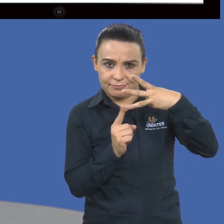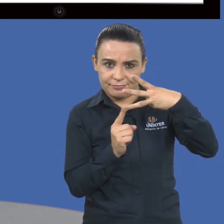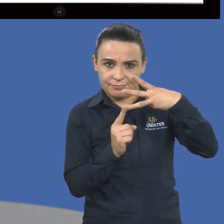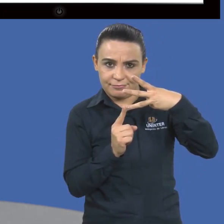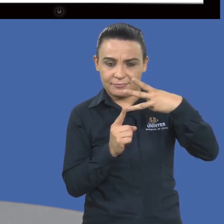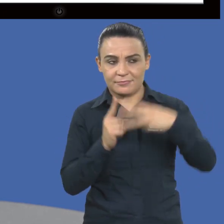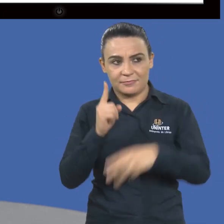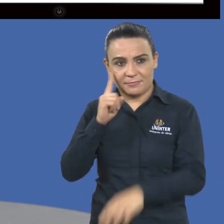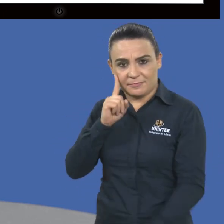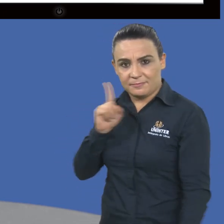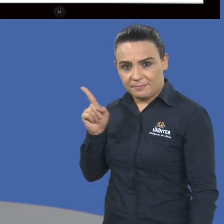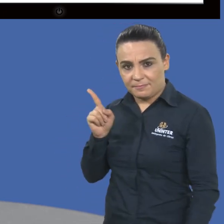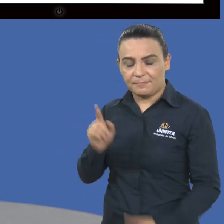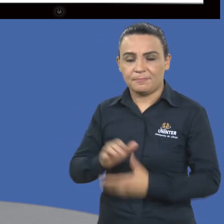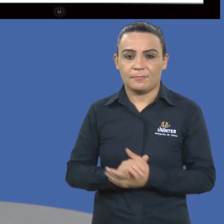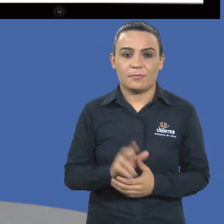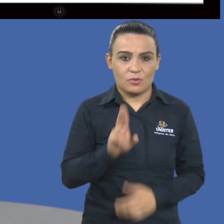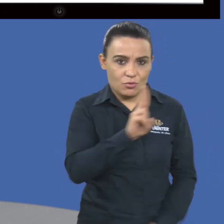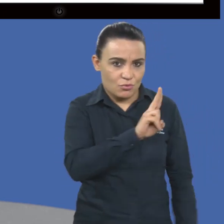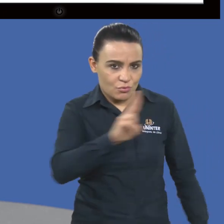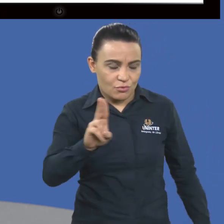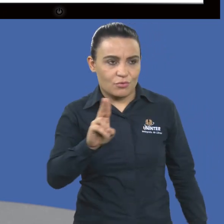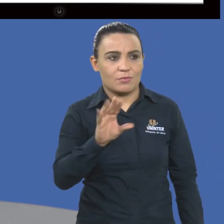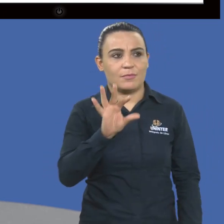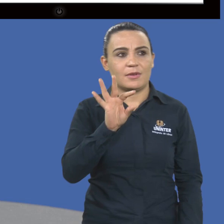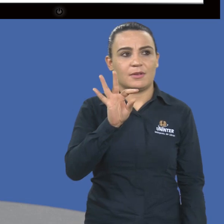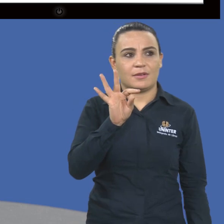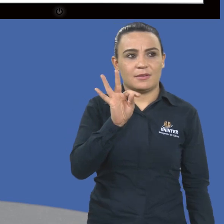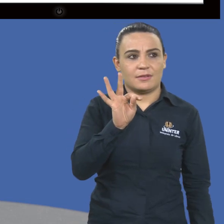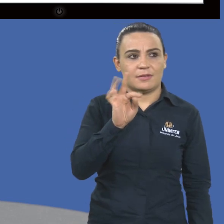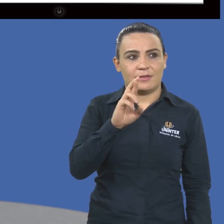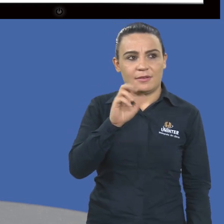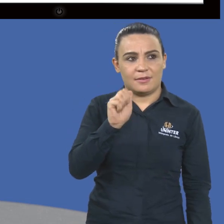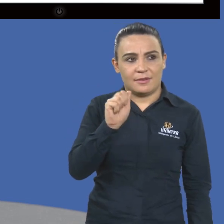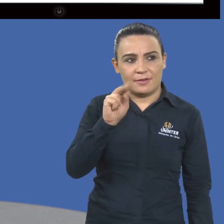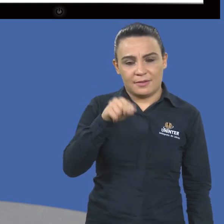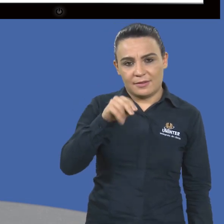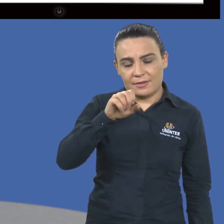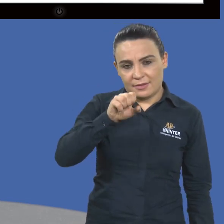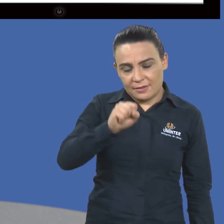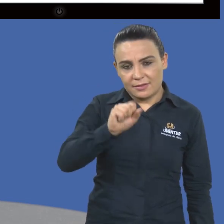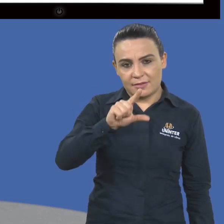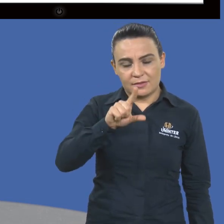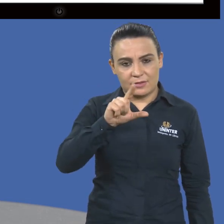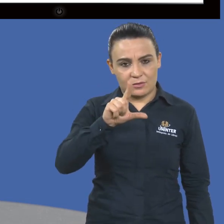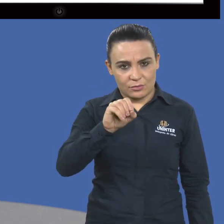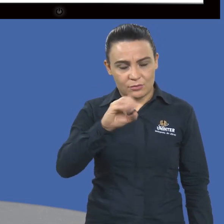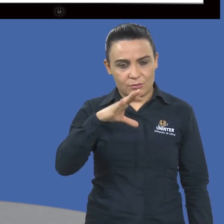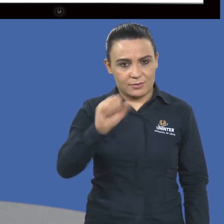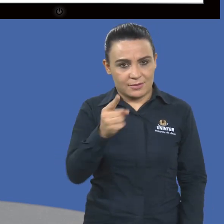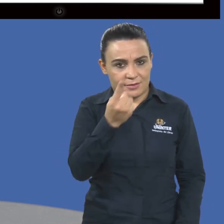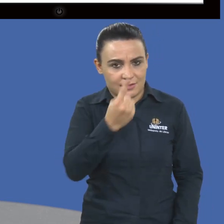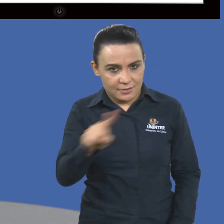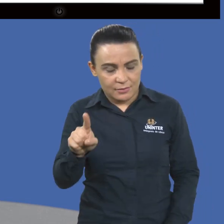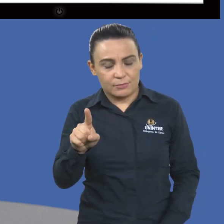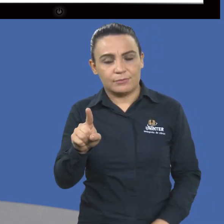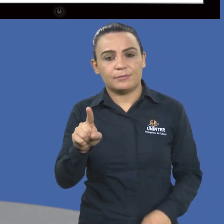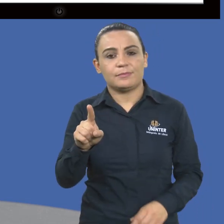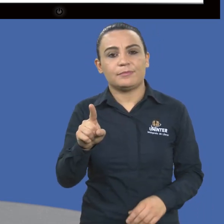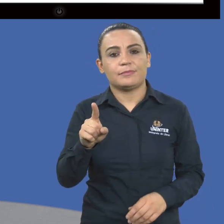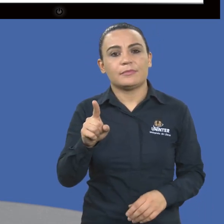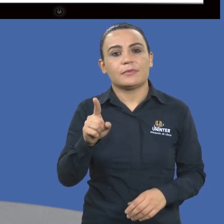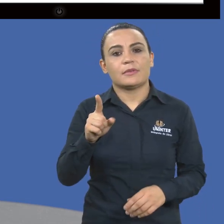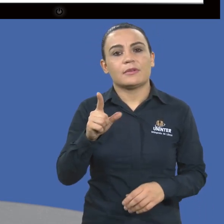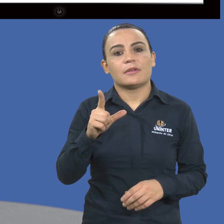que nós estamos assinalando aqui é a translocação. Veja, 3 a 4%